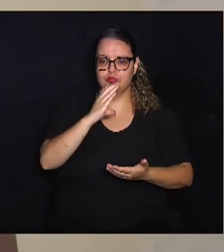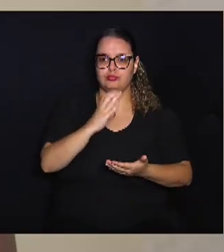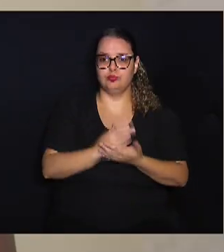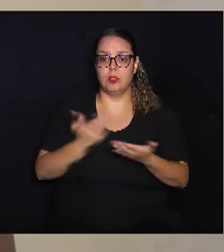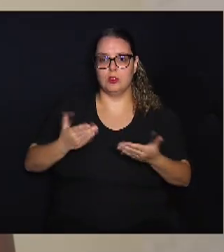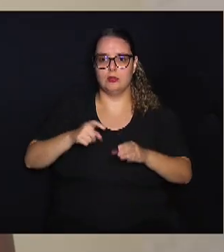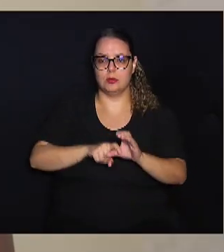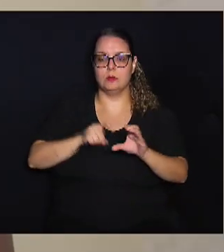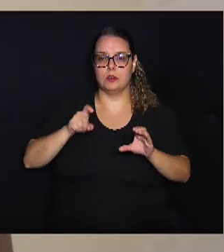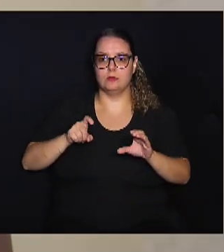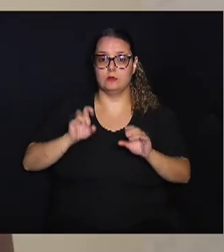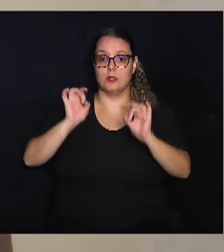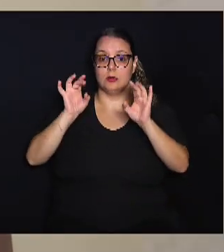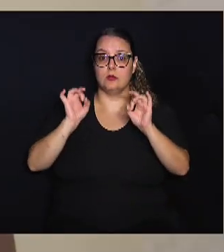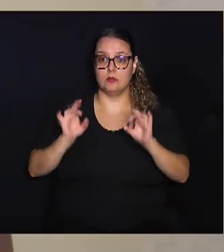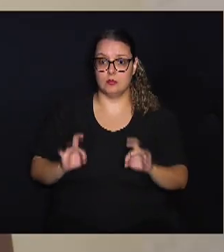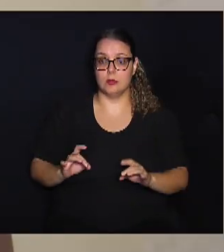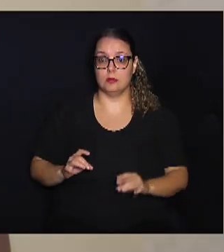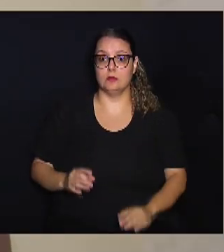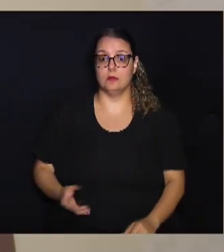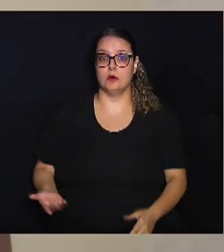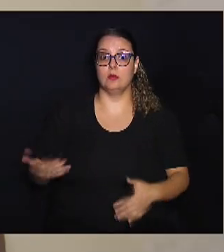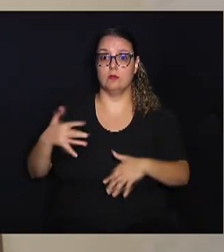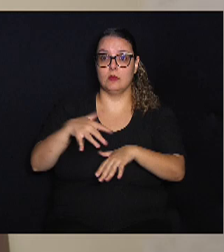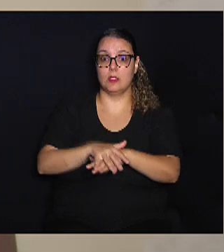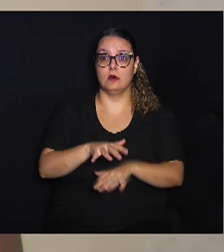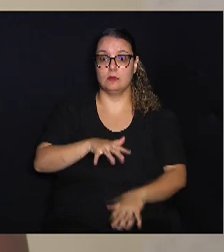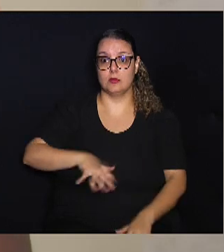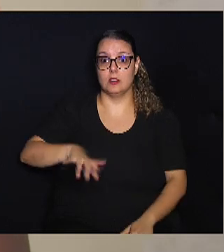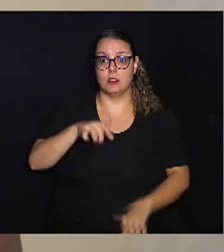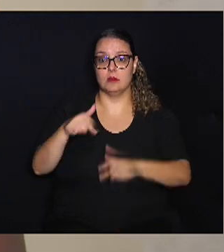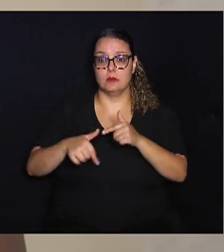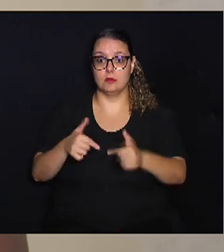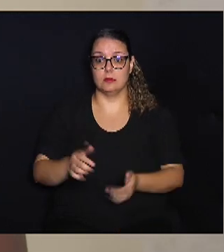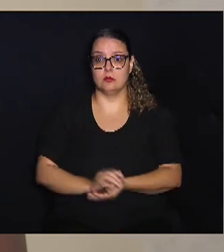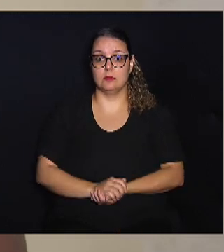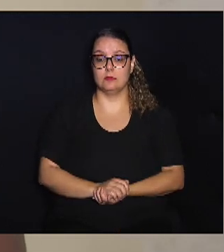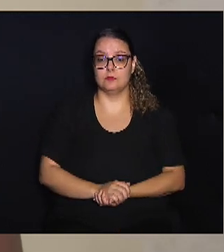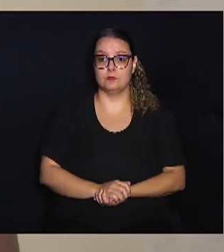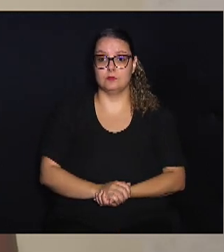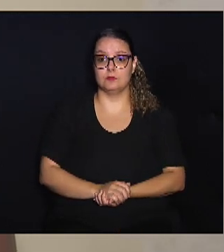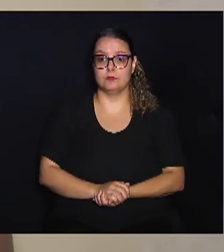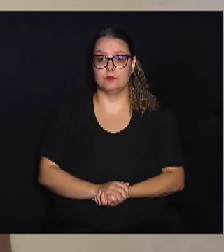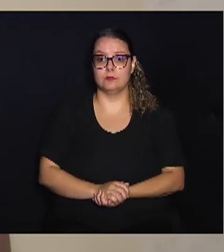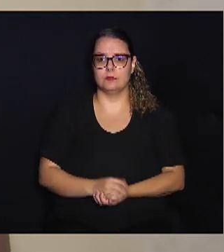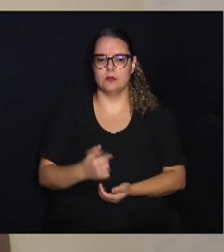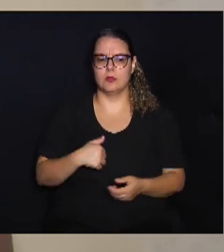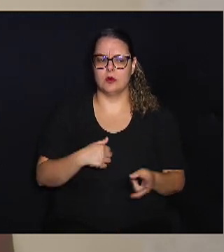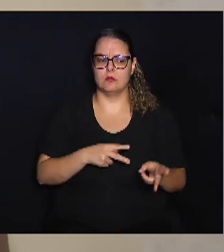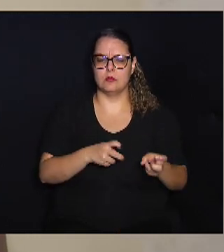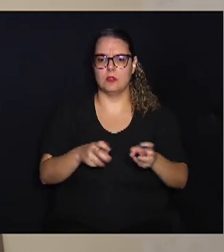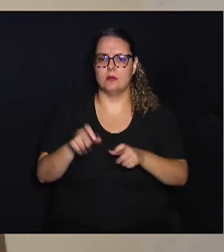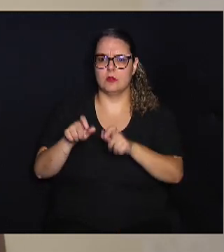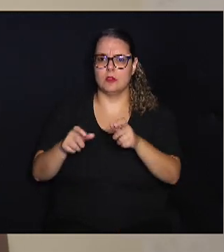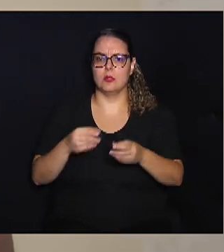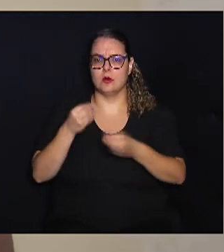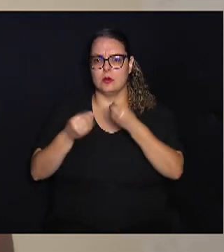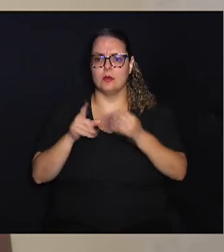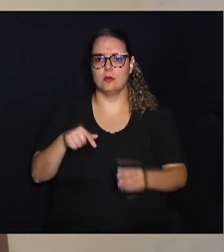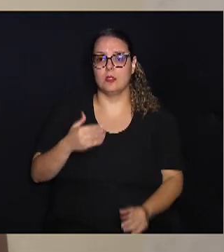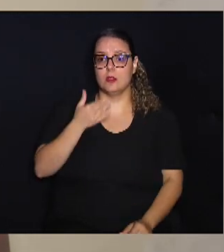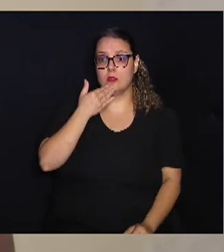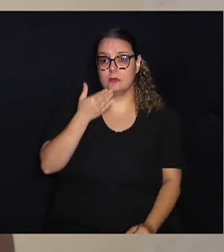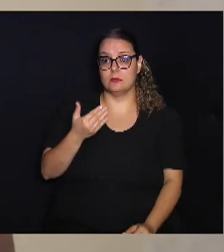autonomia, especialmente com a inserção no mundo do trabalho. Eu reparava as pessoas, como é que era, eu pedia